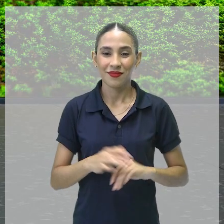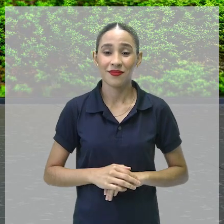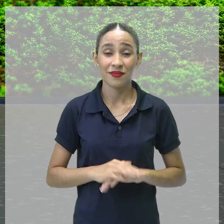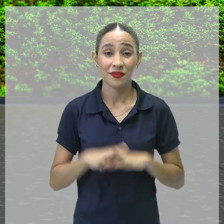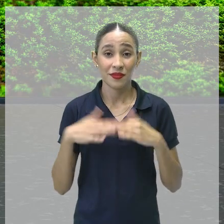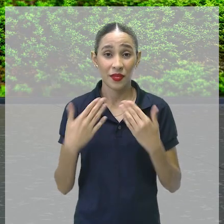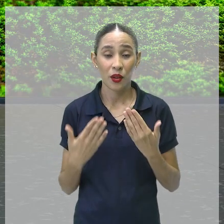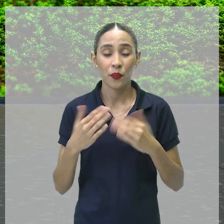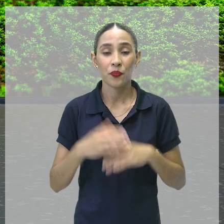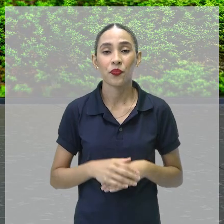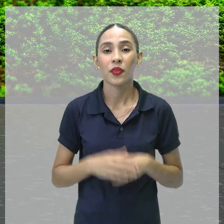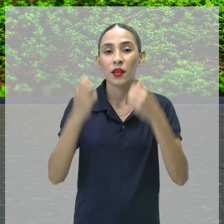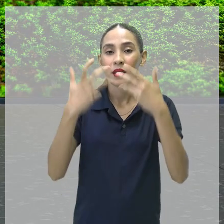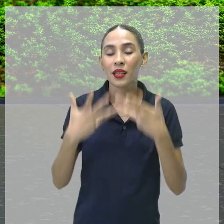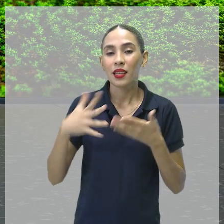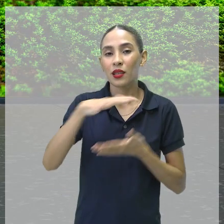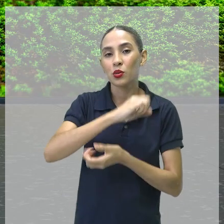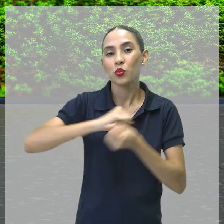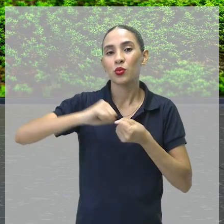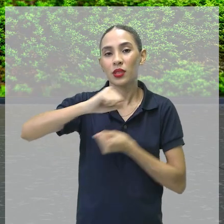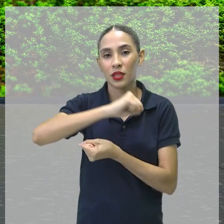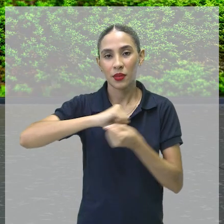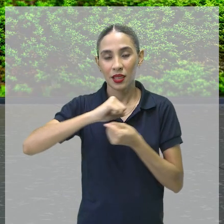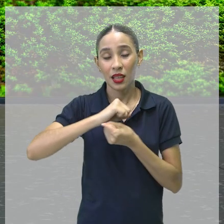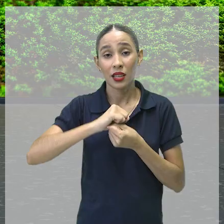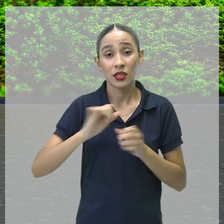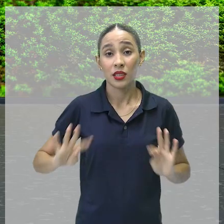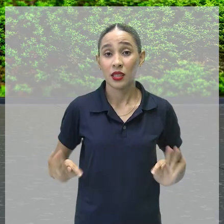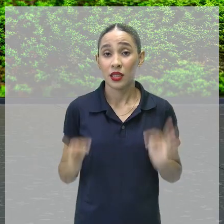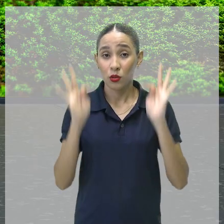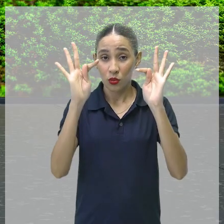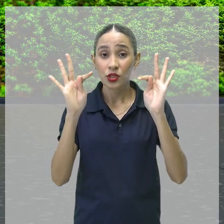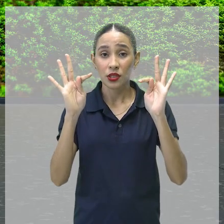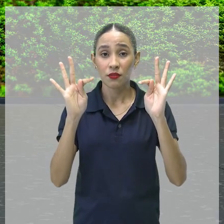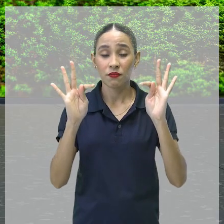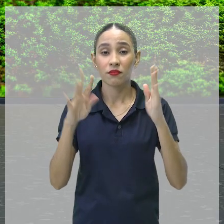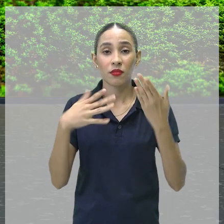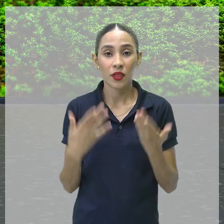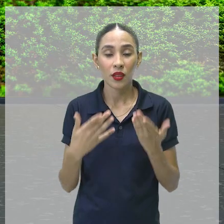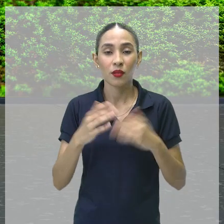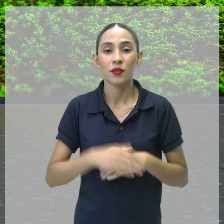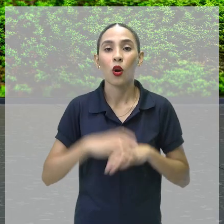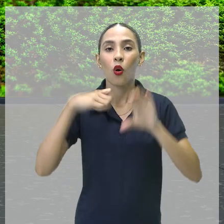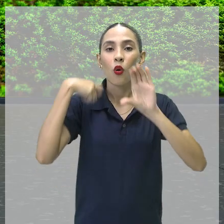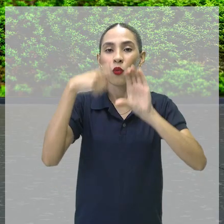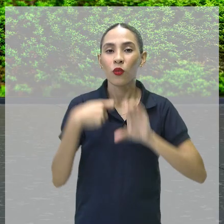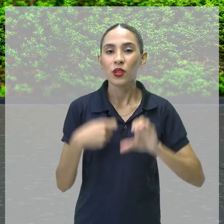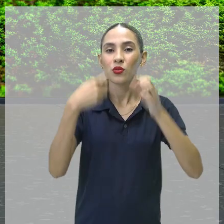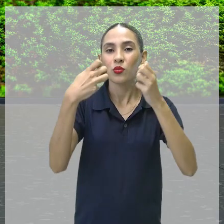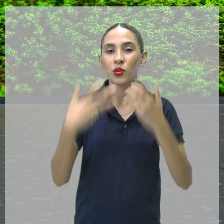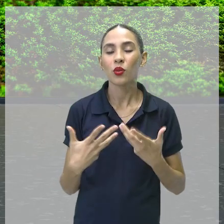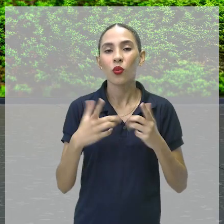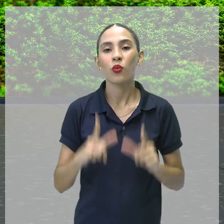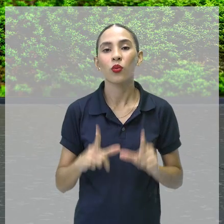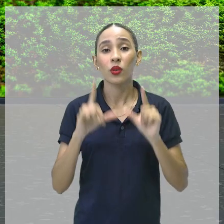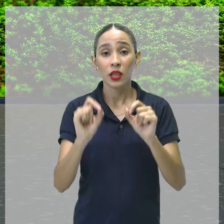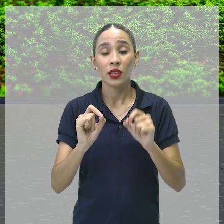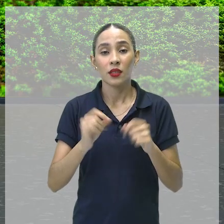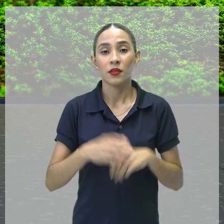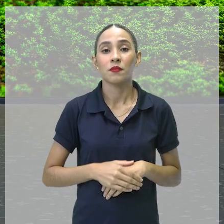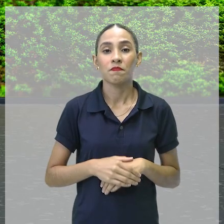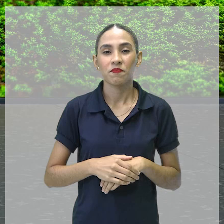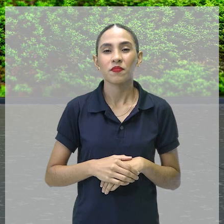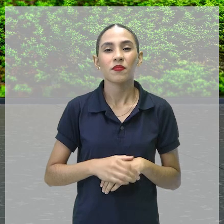Muito bem. Quando se fala em sustentabilidade e tecnologia, esse vídeo nos mostrou, colocamos aí